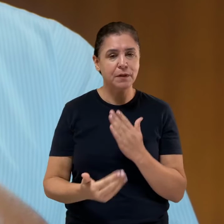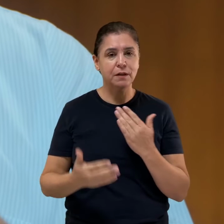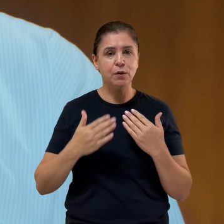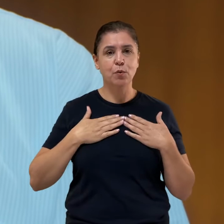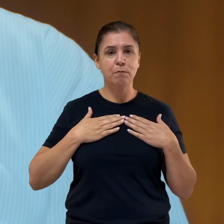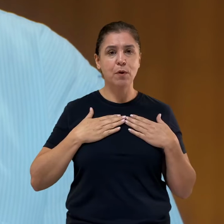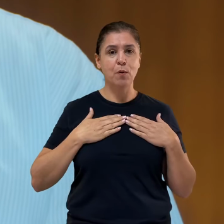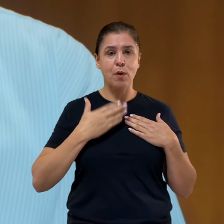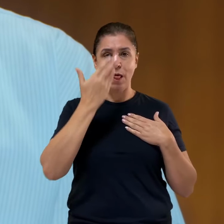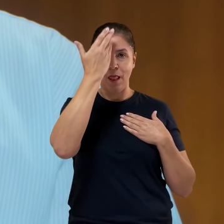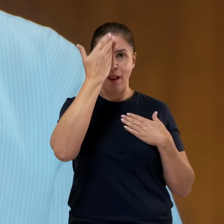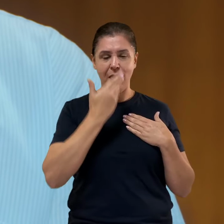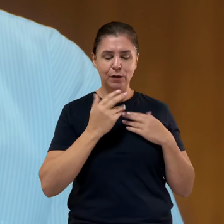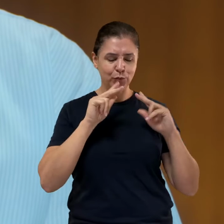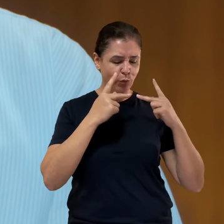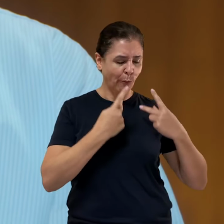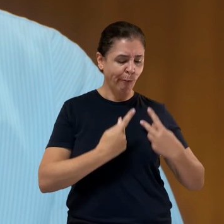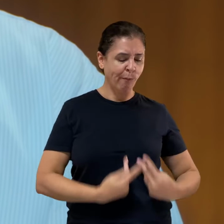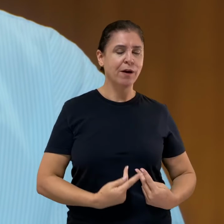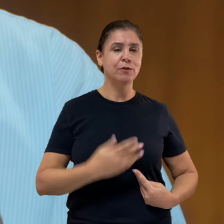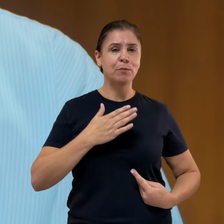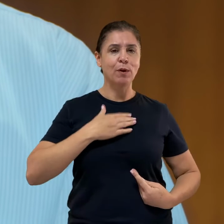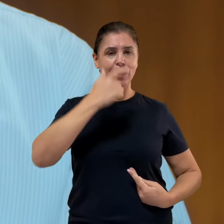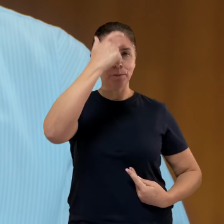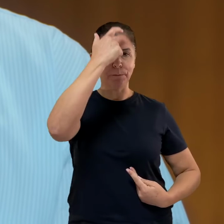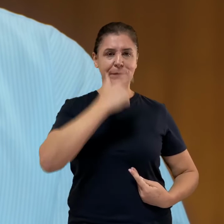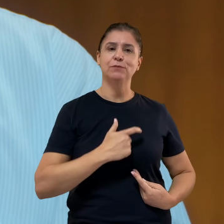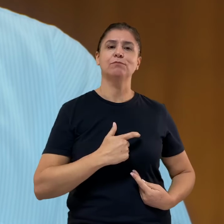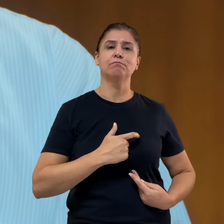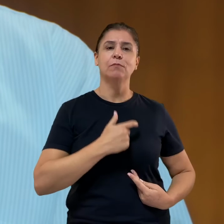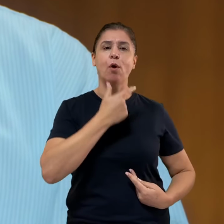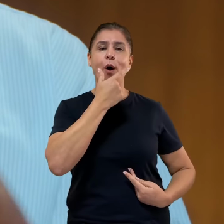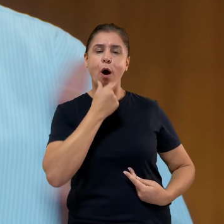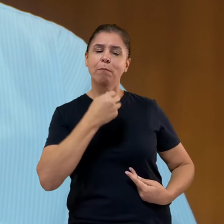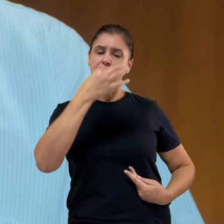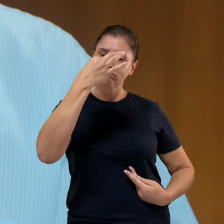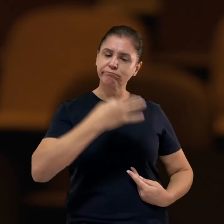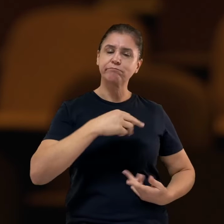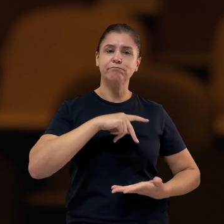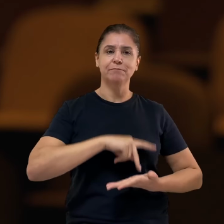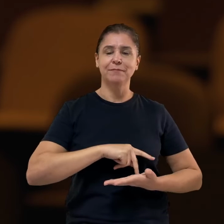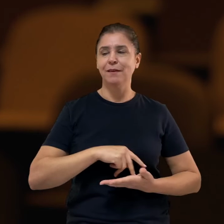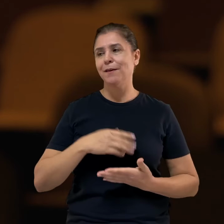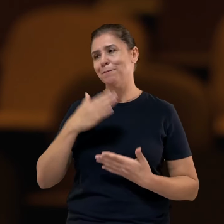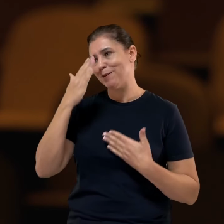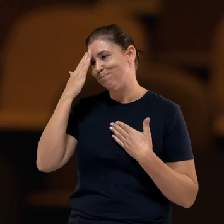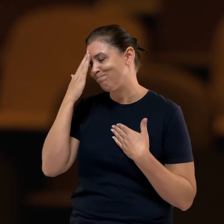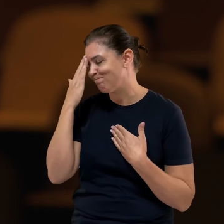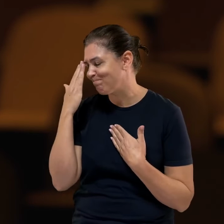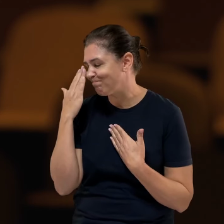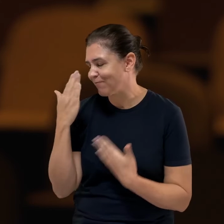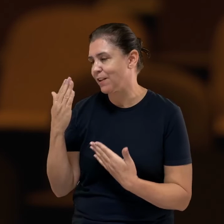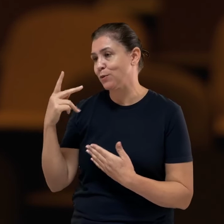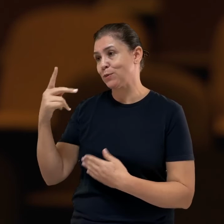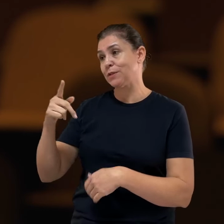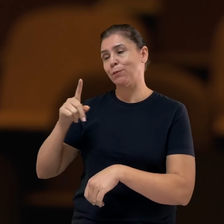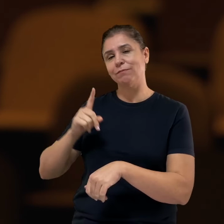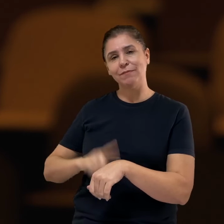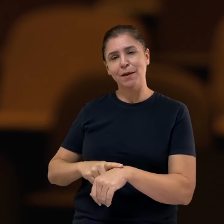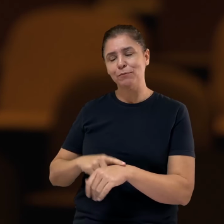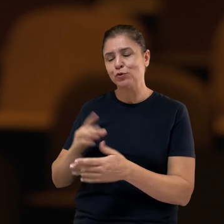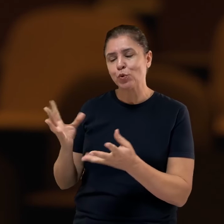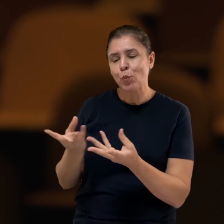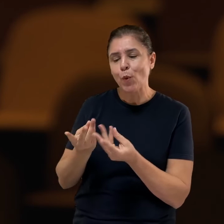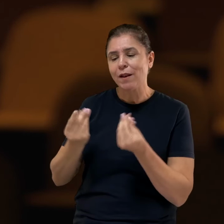esse meu lado humano, esse meu lado pessoa, homem que sou. Padre Maurício, eu agradeço muito o seu tempo de